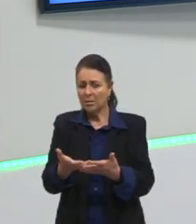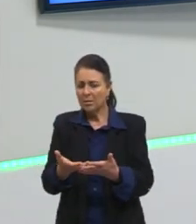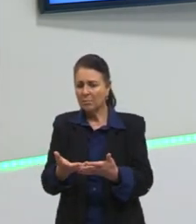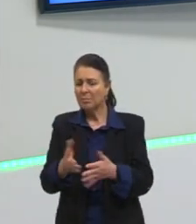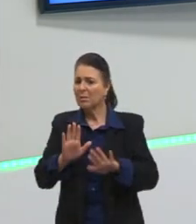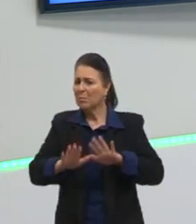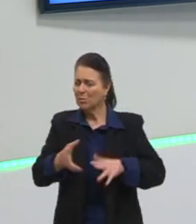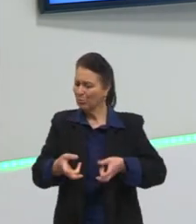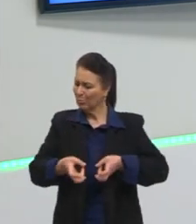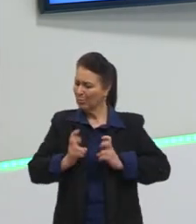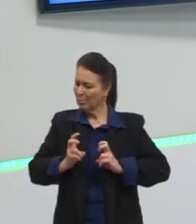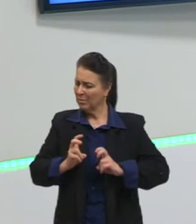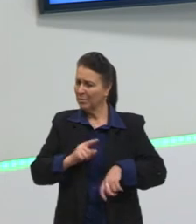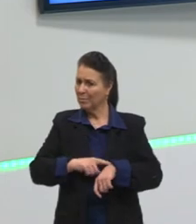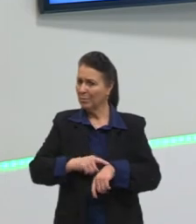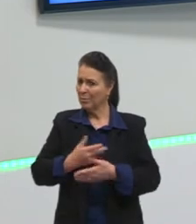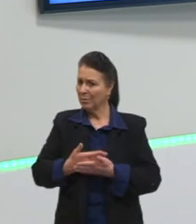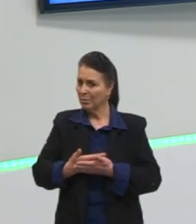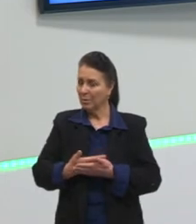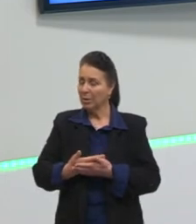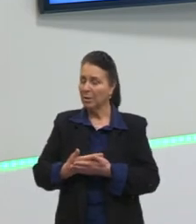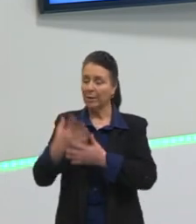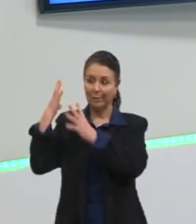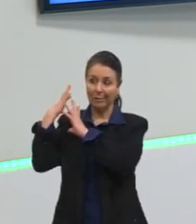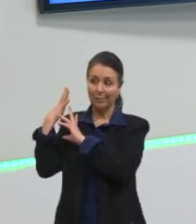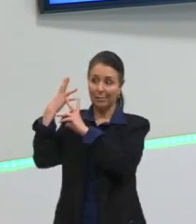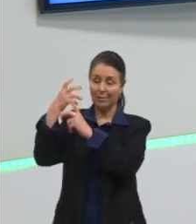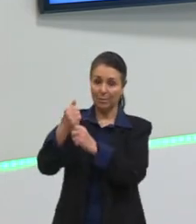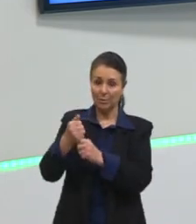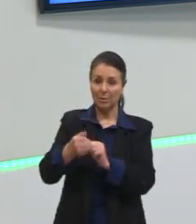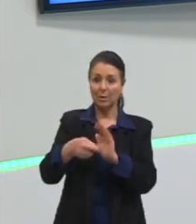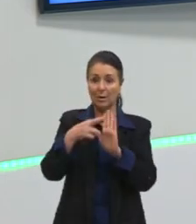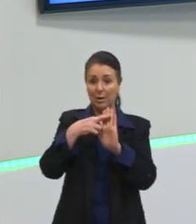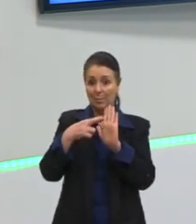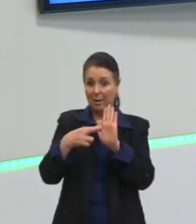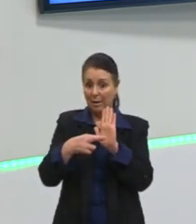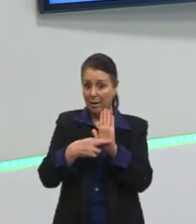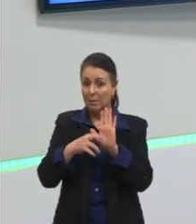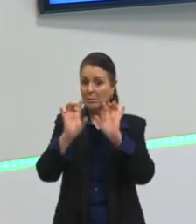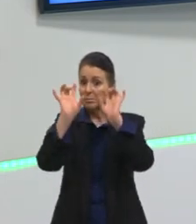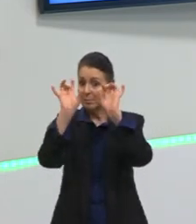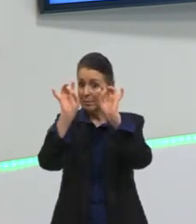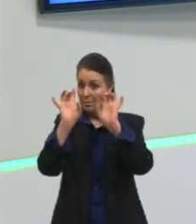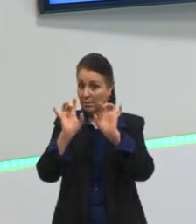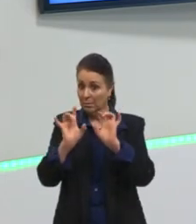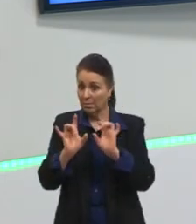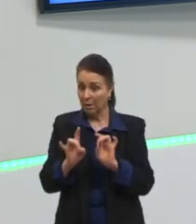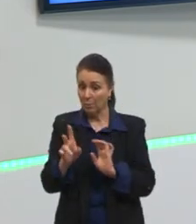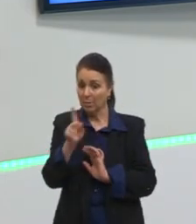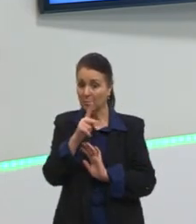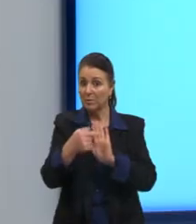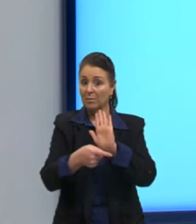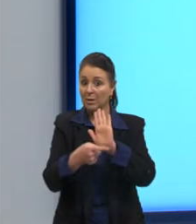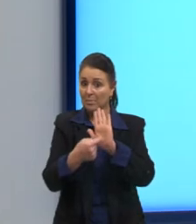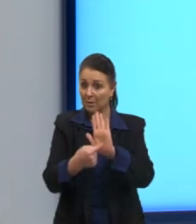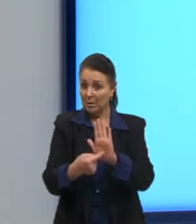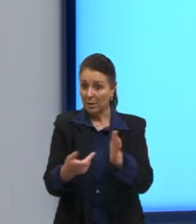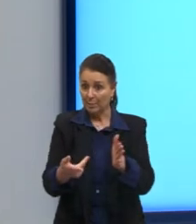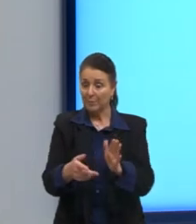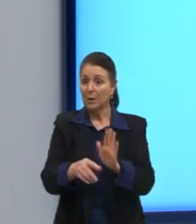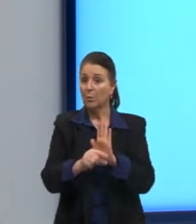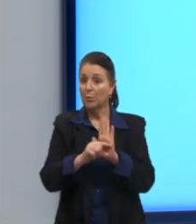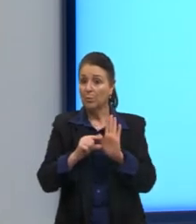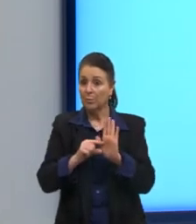nas aulas mas é importante a gente dar uma revisada que é regra de marca unicórnios Tá o que que é essa regra ele disse que o